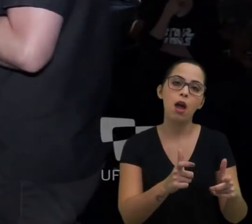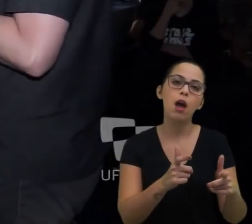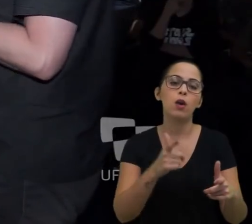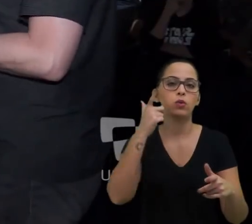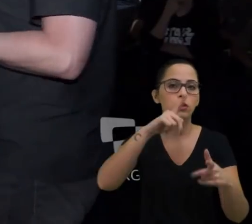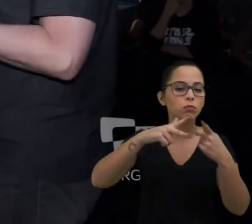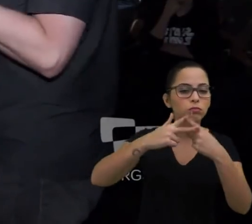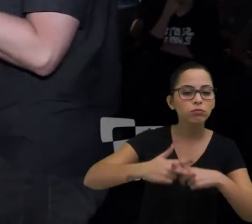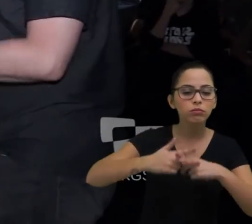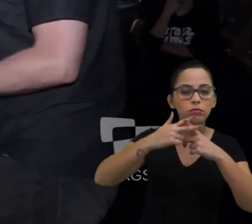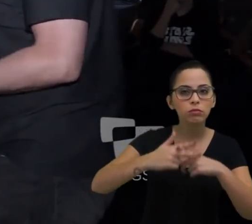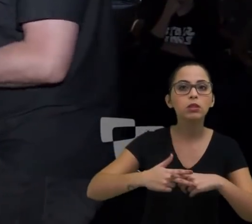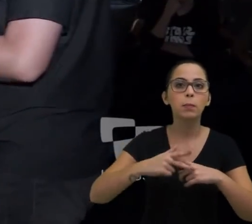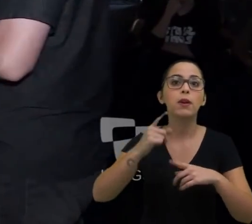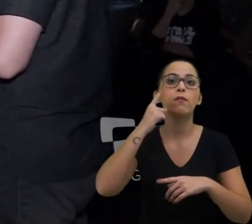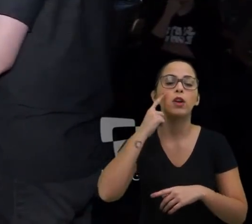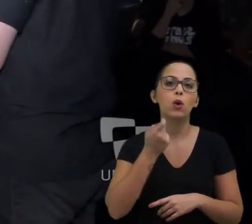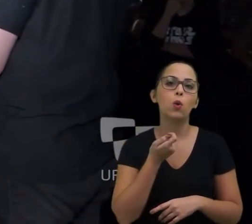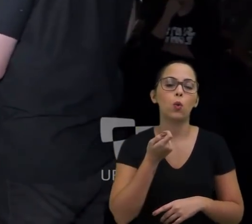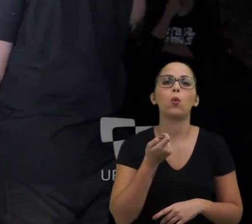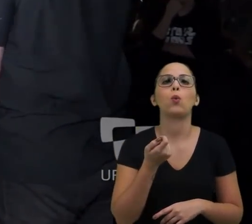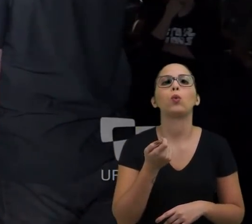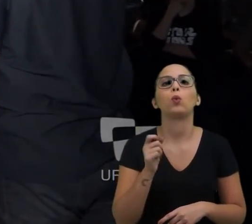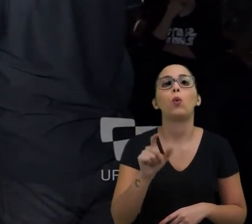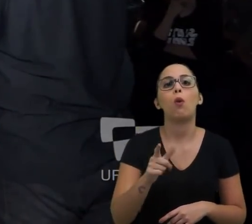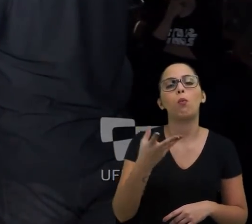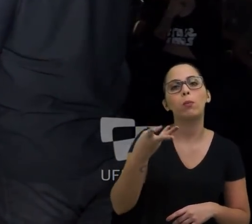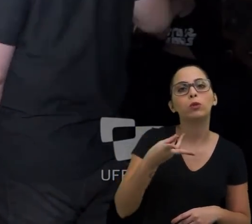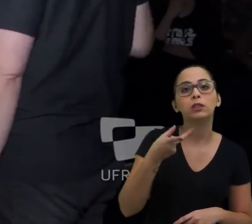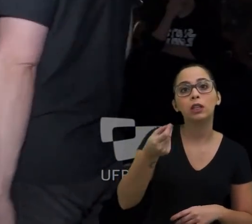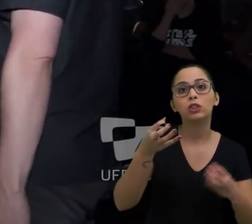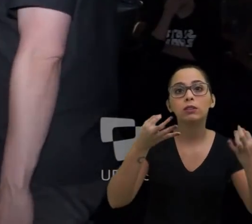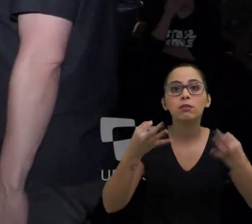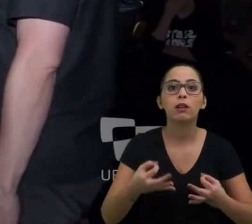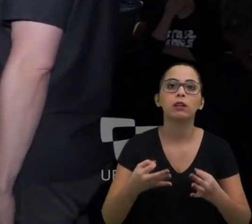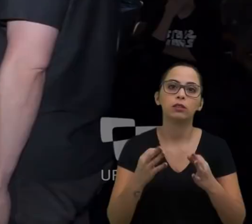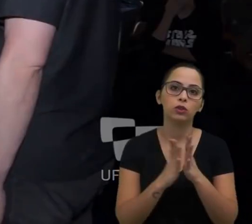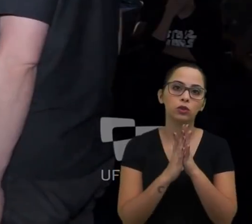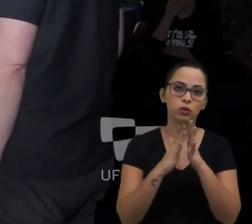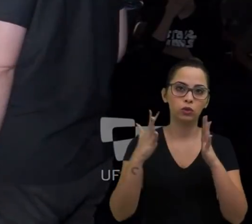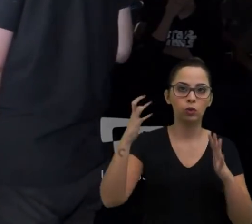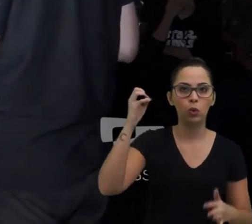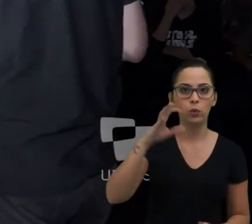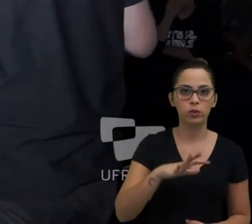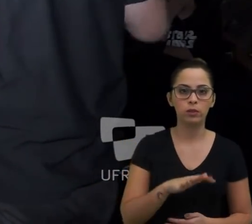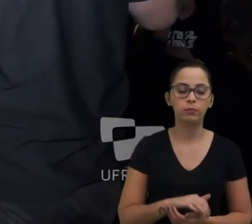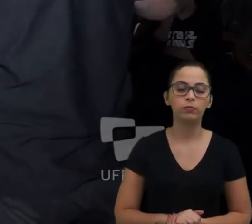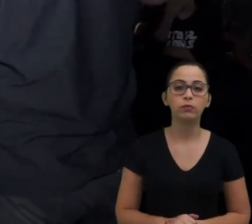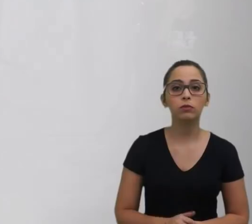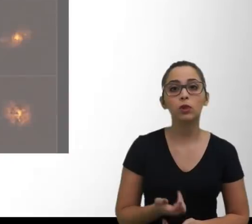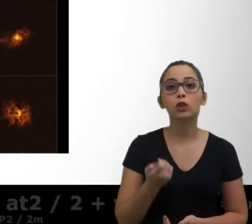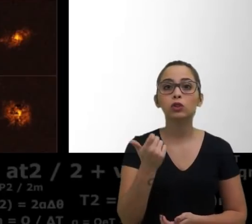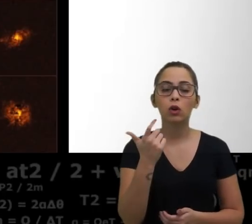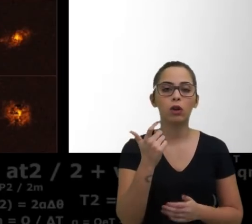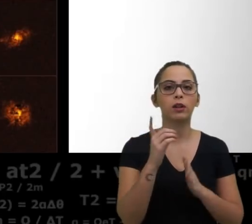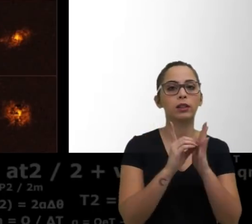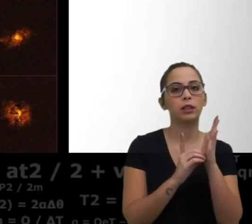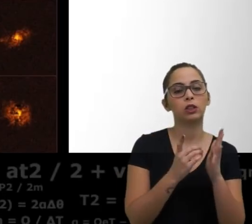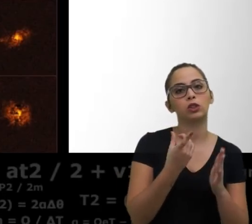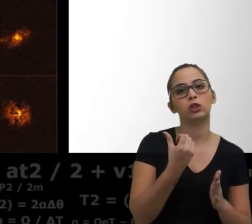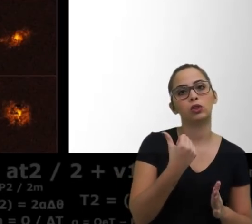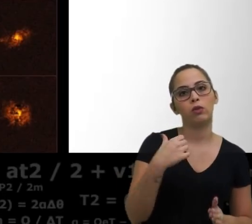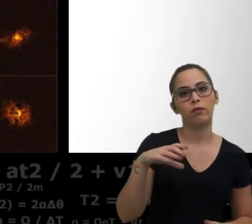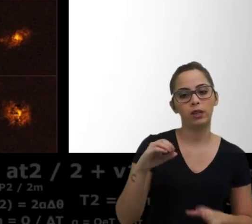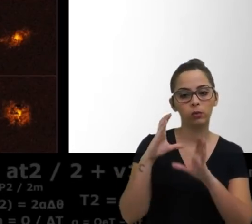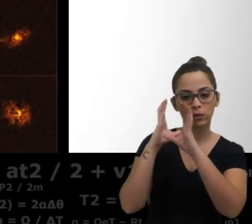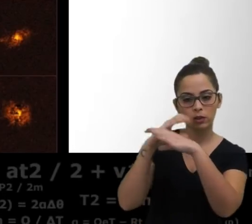era sensível o suficiente para captar o pouco de luz que chegava da galáxia. Tá? Então,